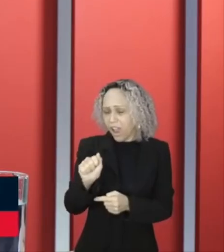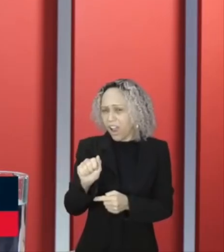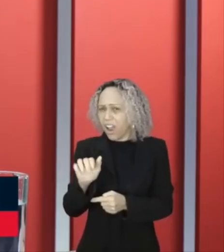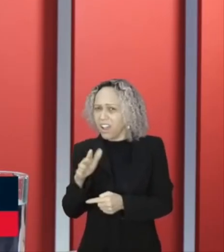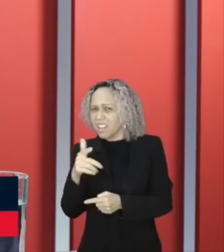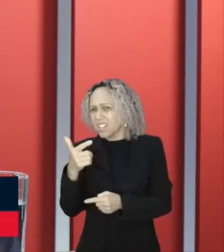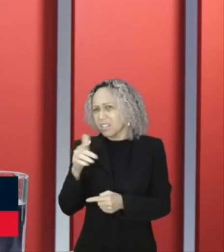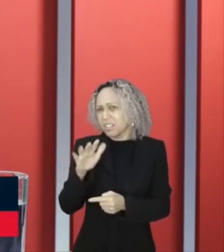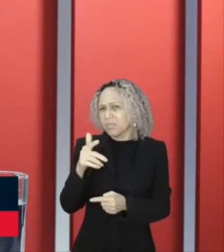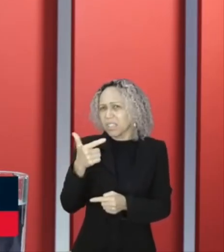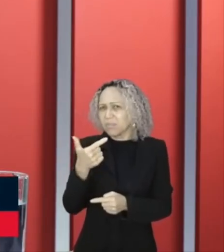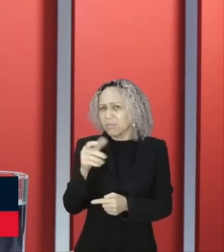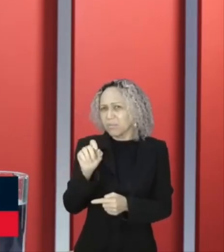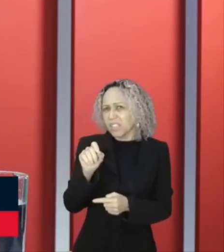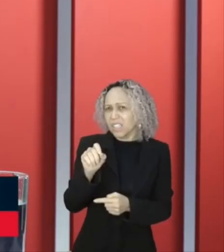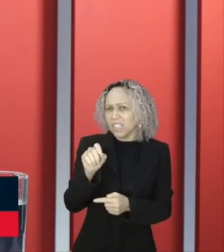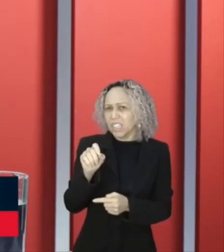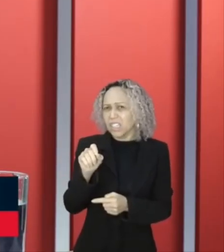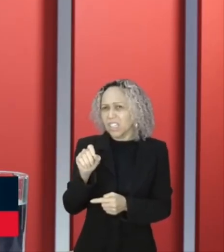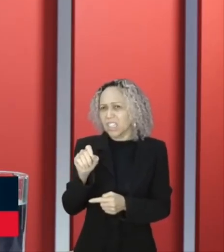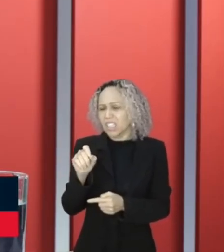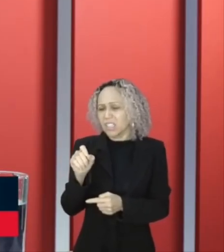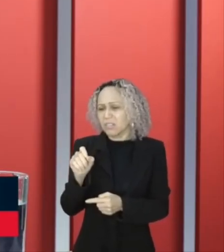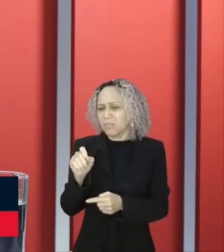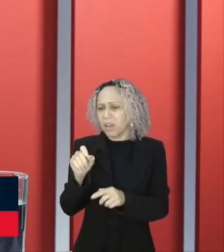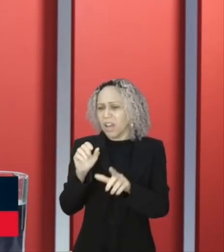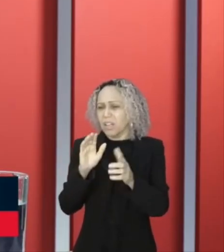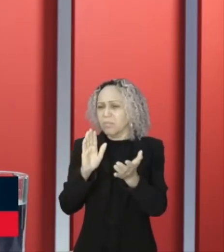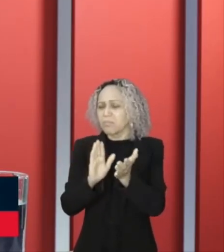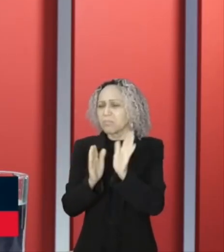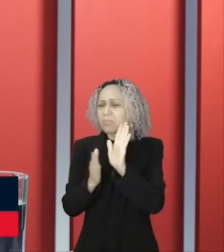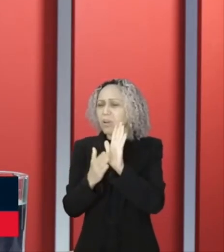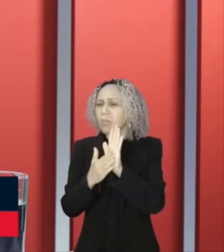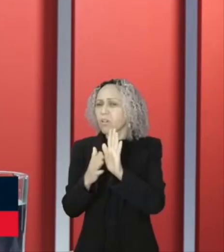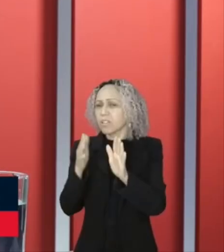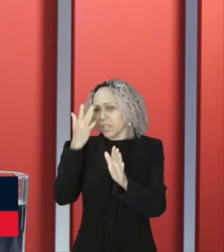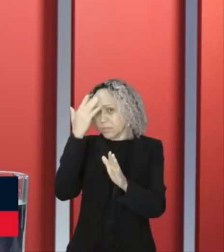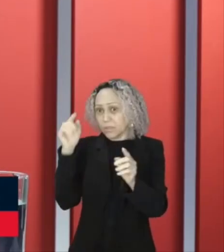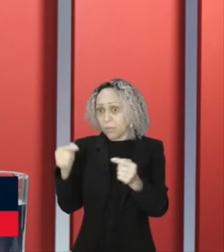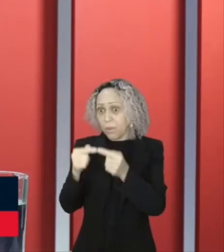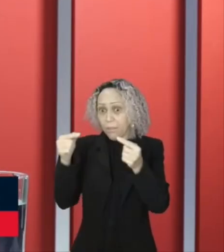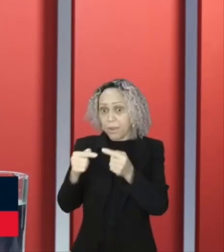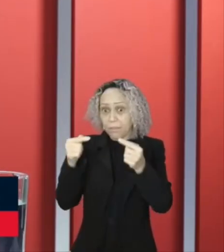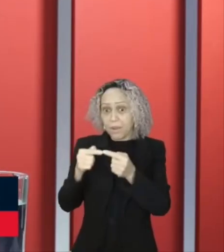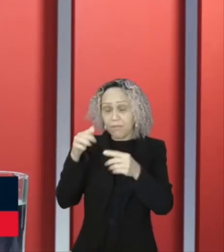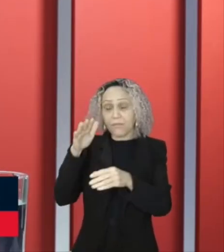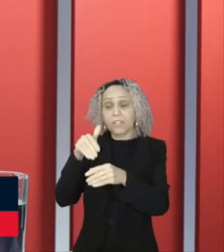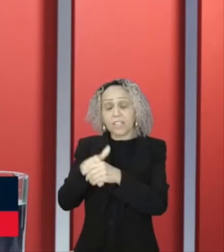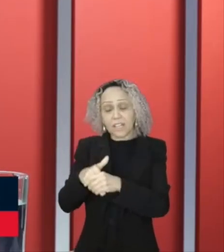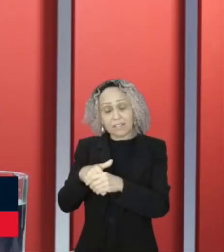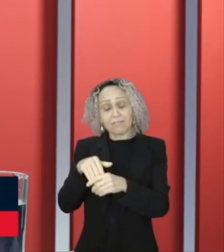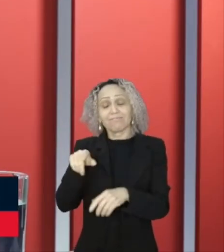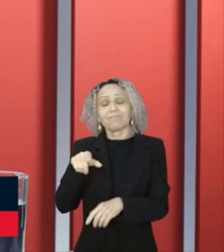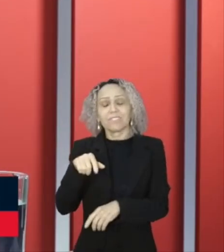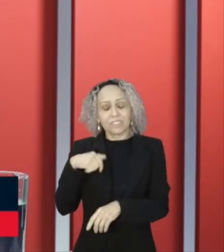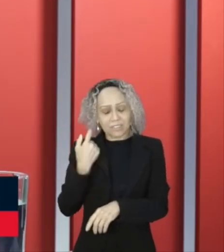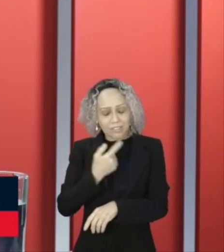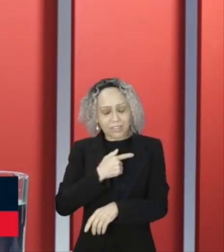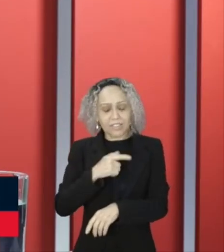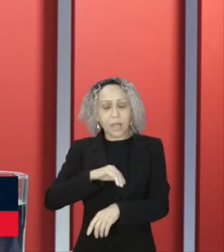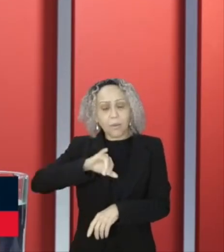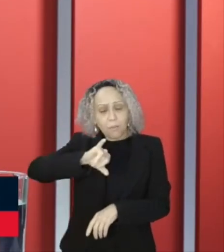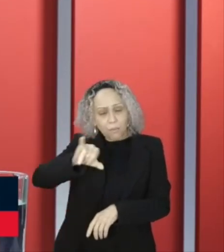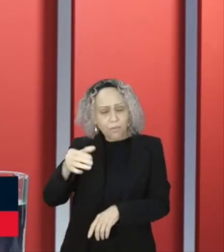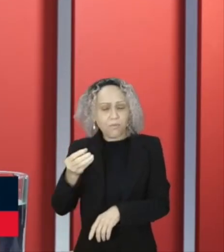por ministério, tivemos um índice de 76% de aproveitamento. Então, acho que é uma experiência